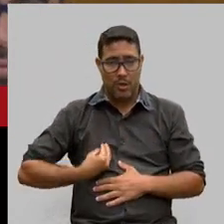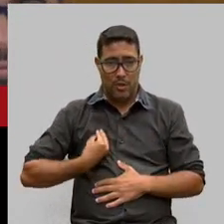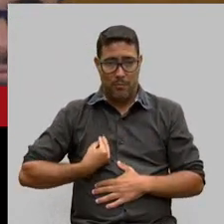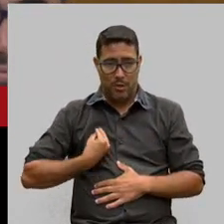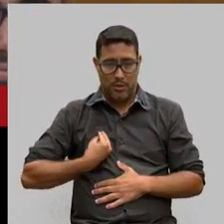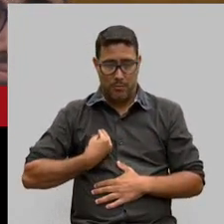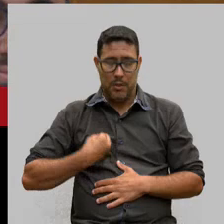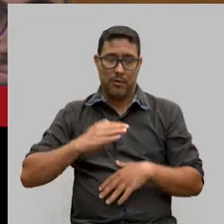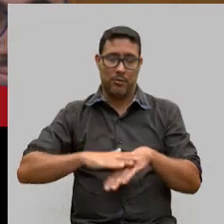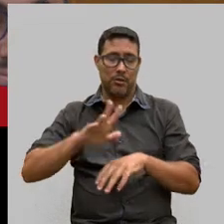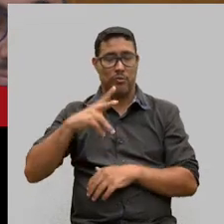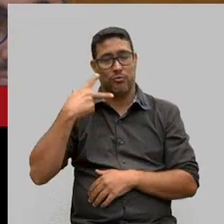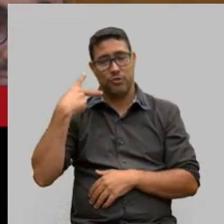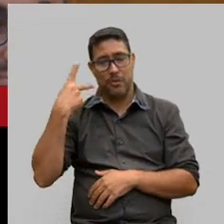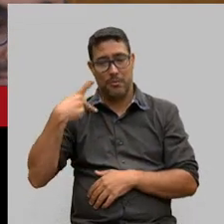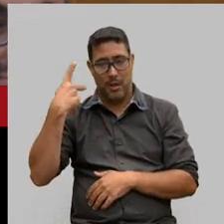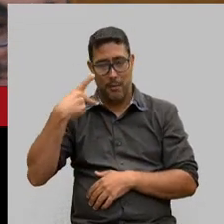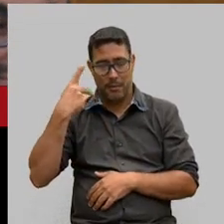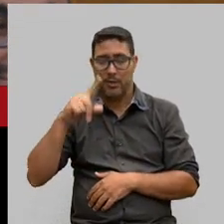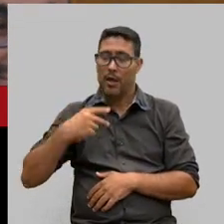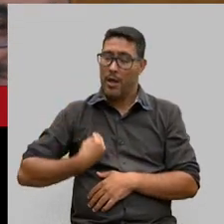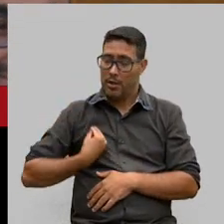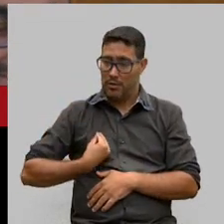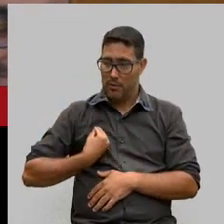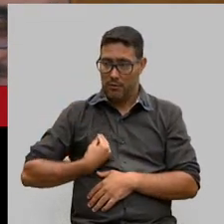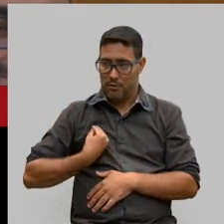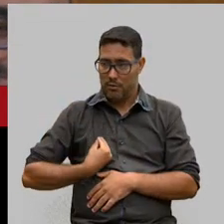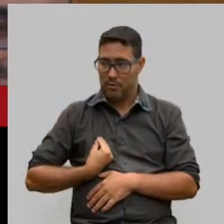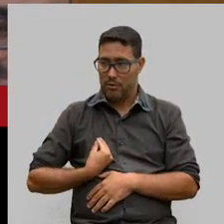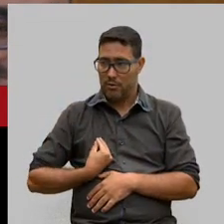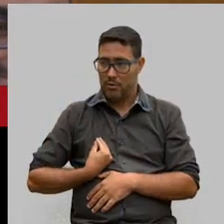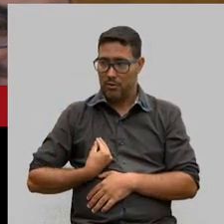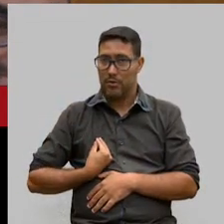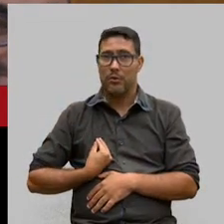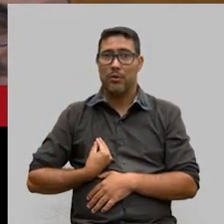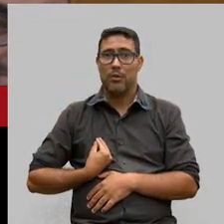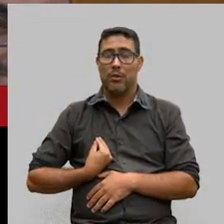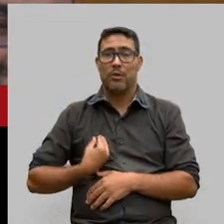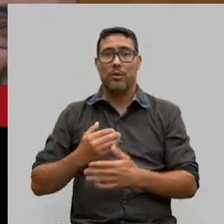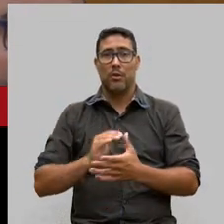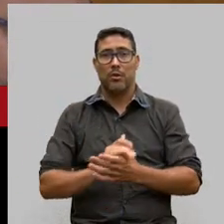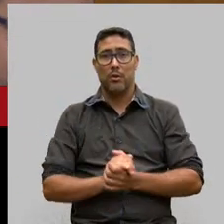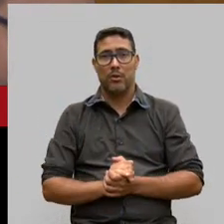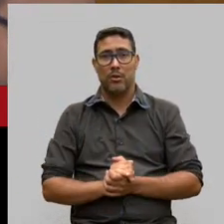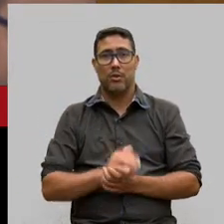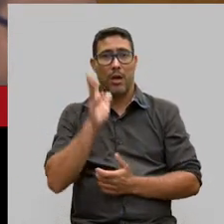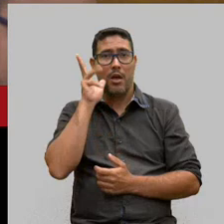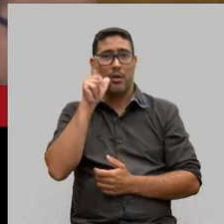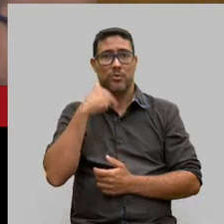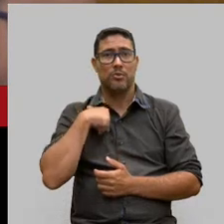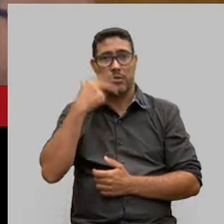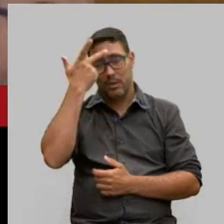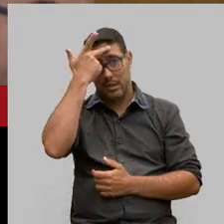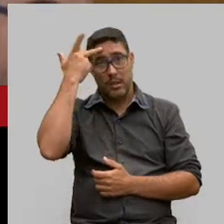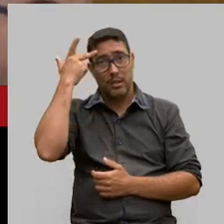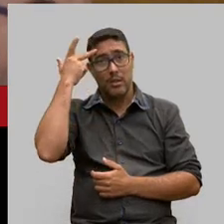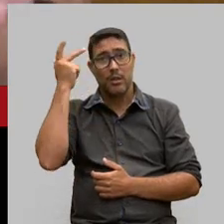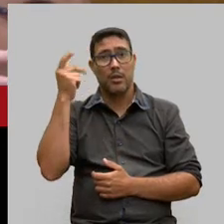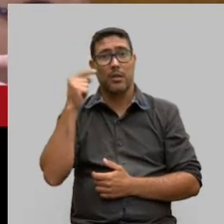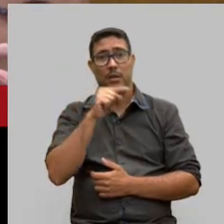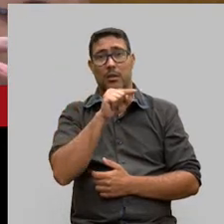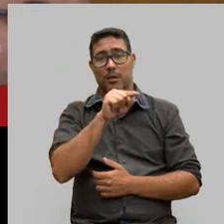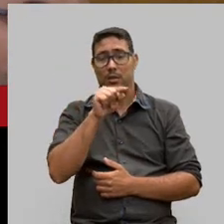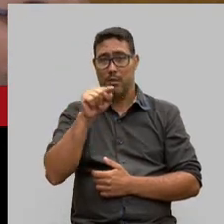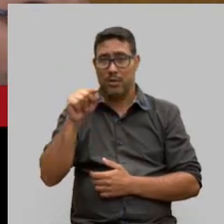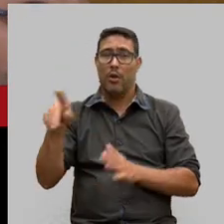parlamentares envolvido na seriedade da coisa sim E aí eu acho que assim as pessoas Acho que os pró